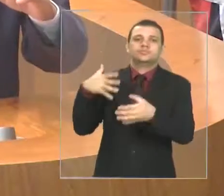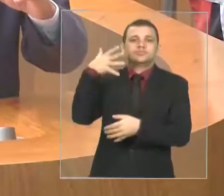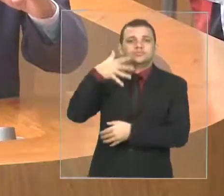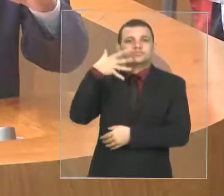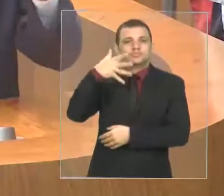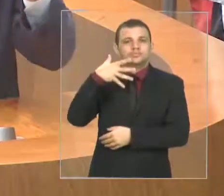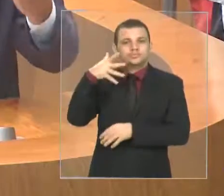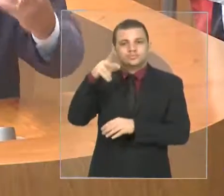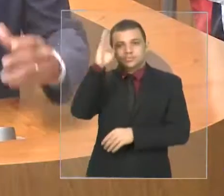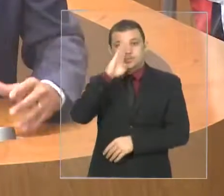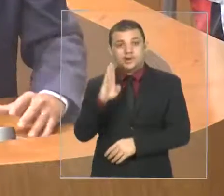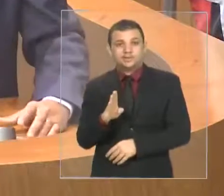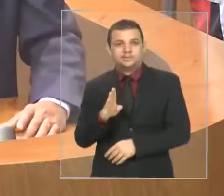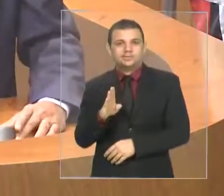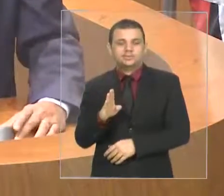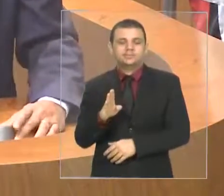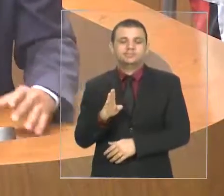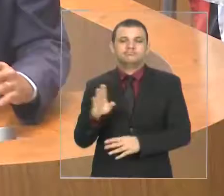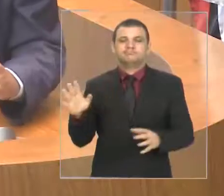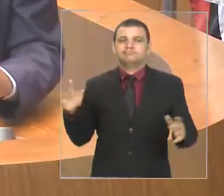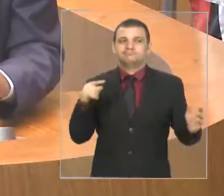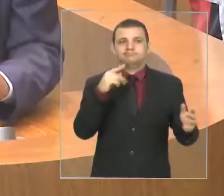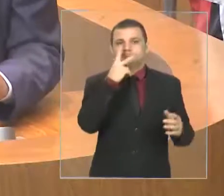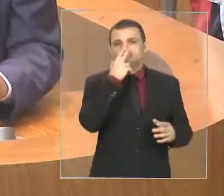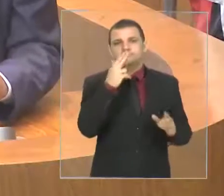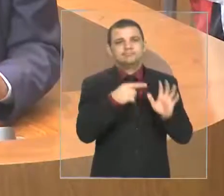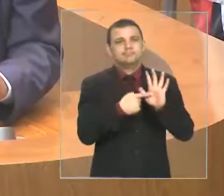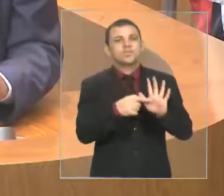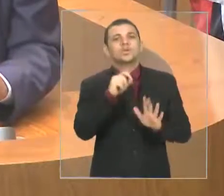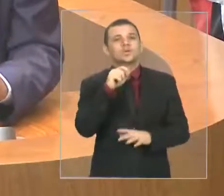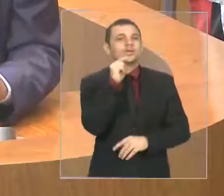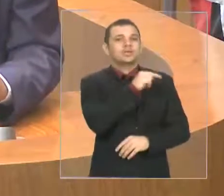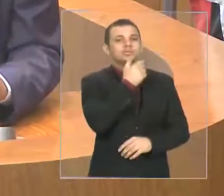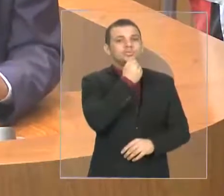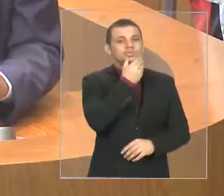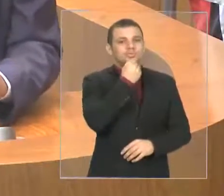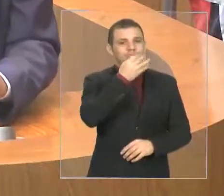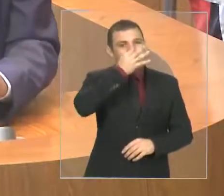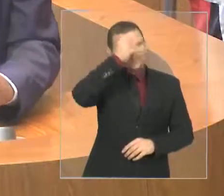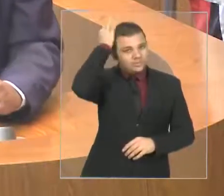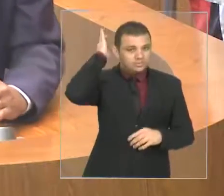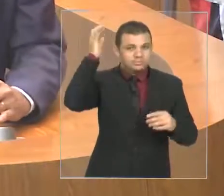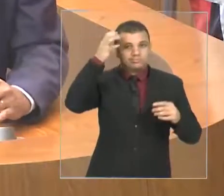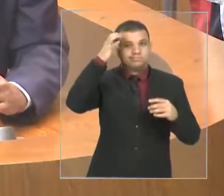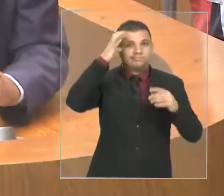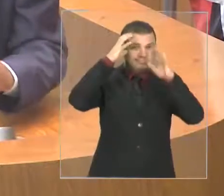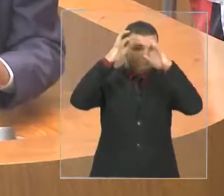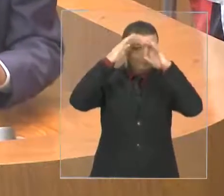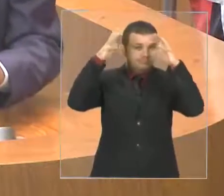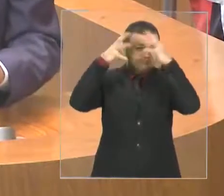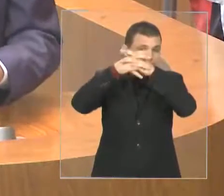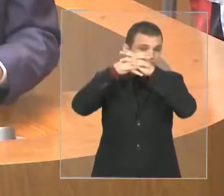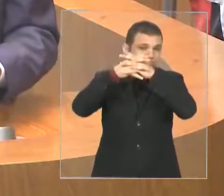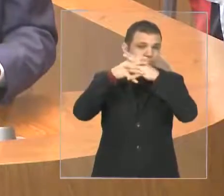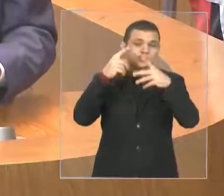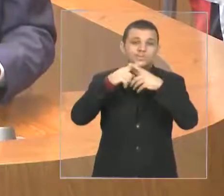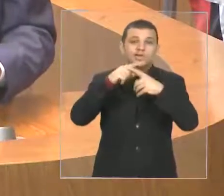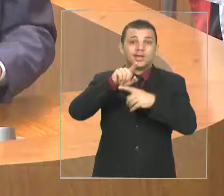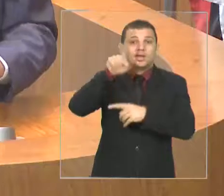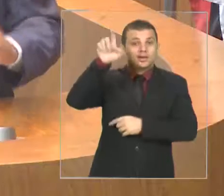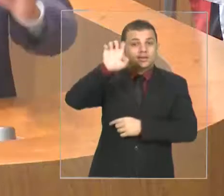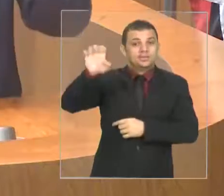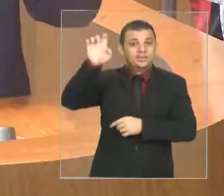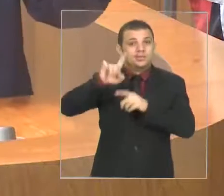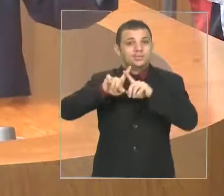demonstra a confusão que está a cabeça do Temer. Mesmo na Europa, ele não tira a cabeça do parlamento